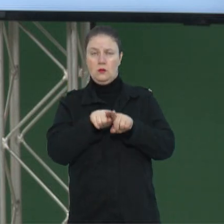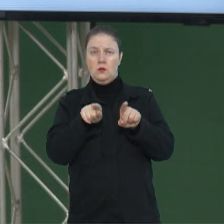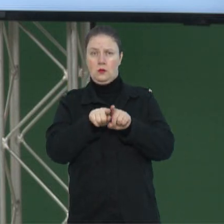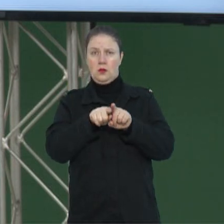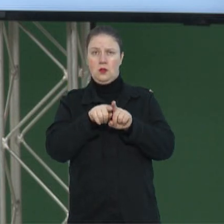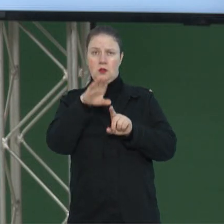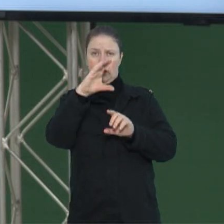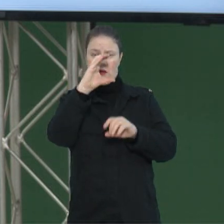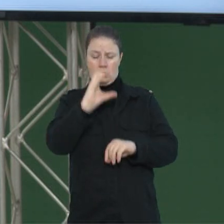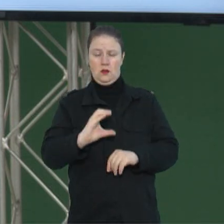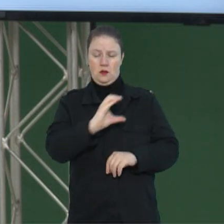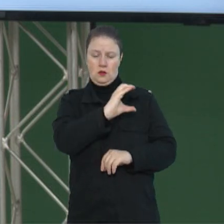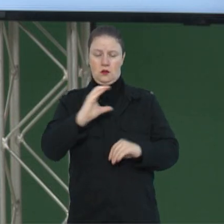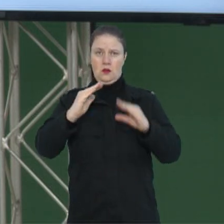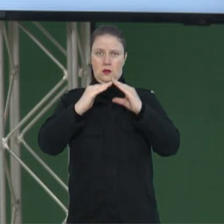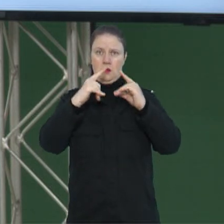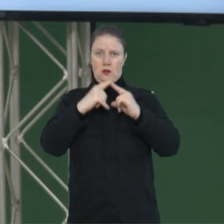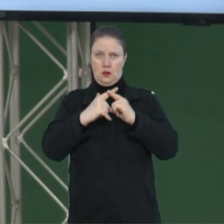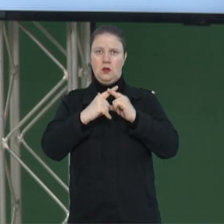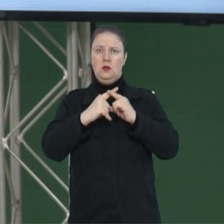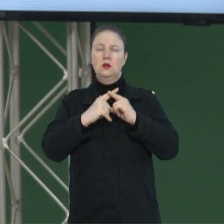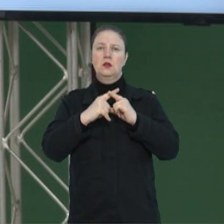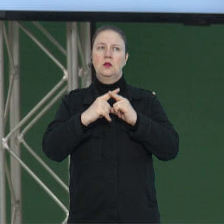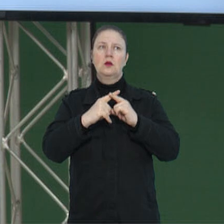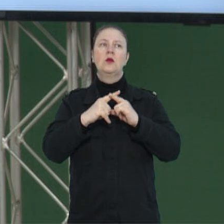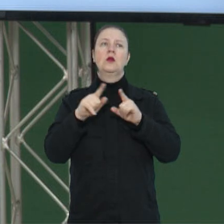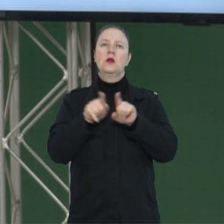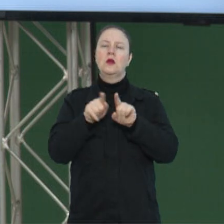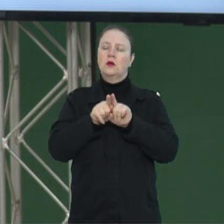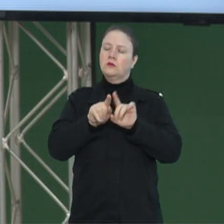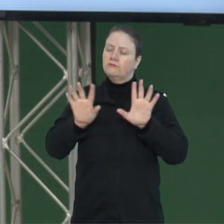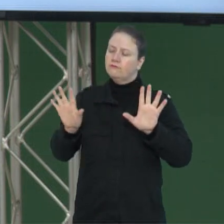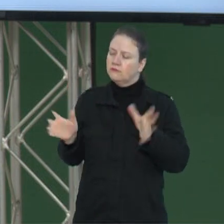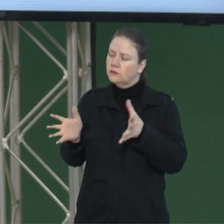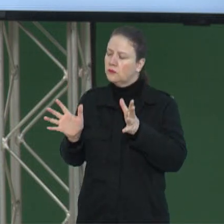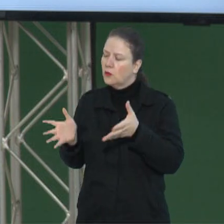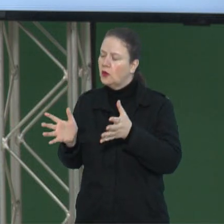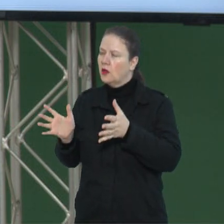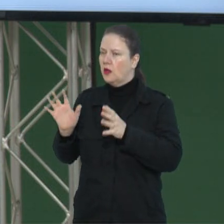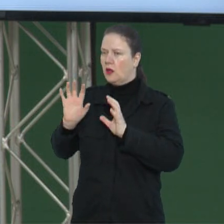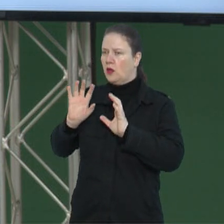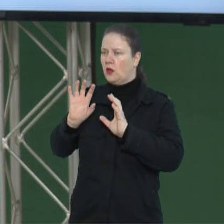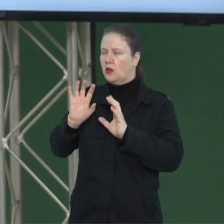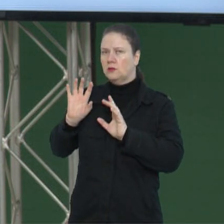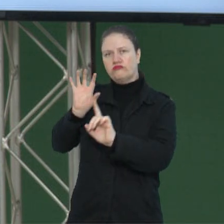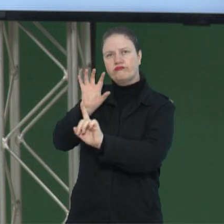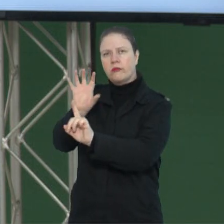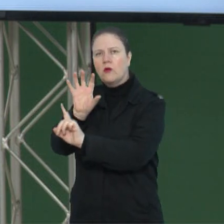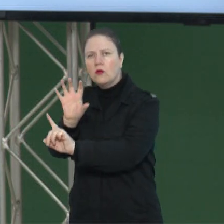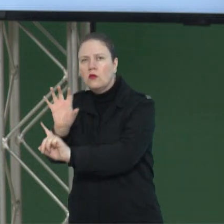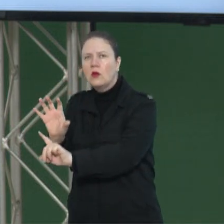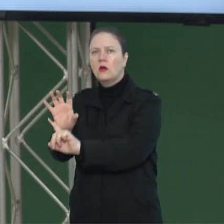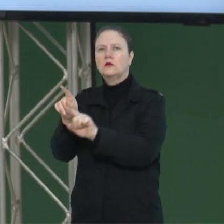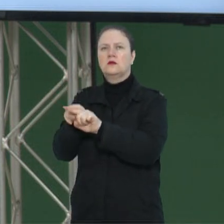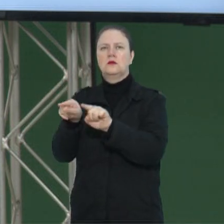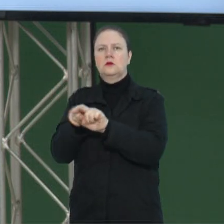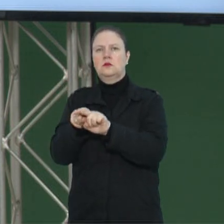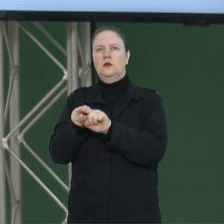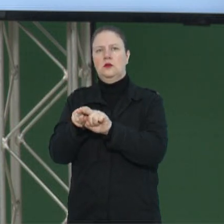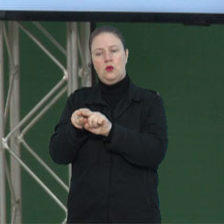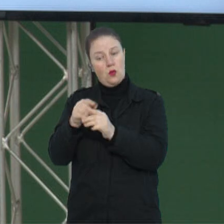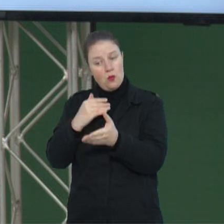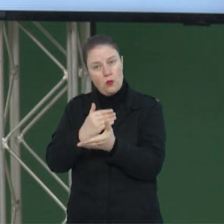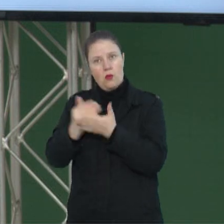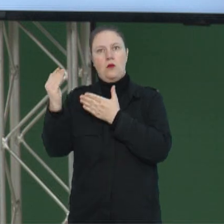converter ao cristianismo, porque ele vai colocar ali algumas questões na cabeça do Santo Agostinho, que ele vai, com Agostinho, né? Que depois Agostinho vai responder a partir da sua